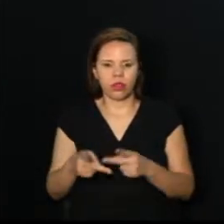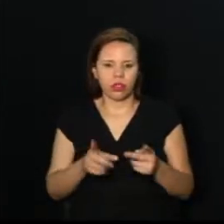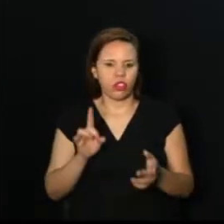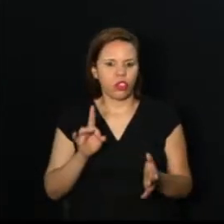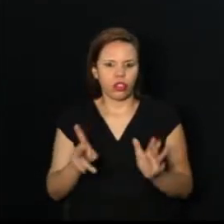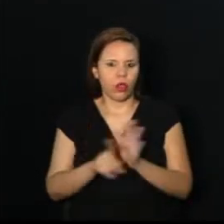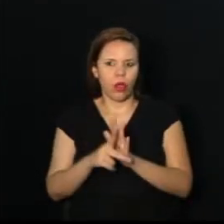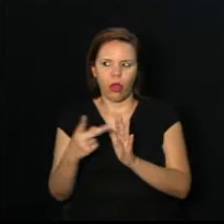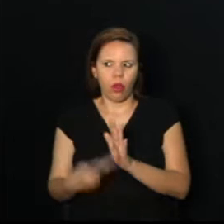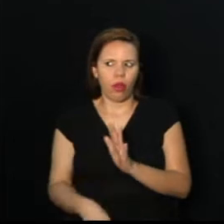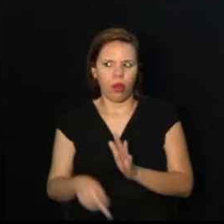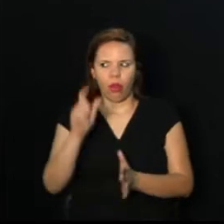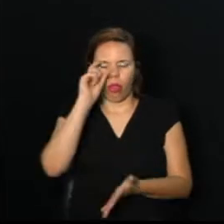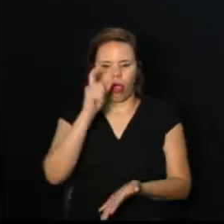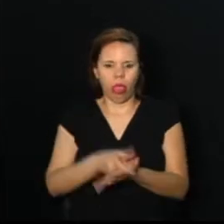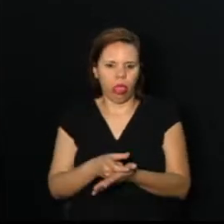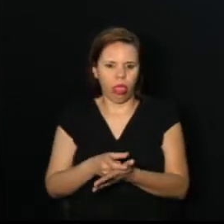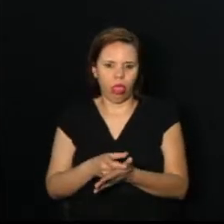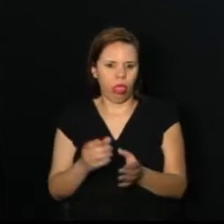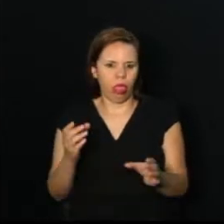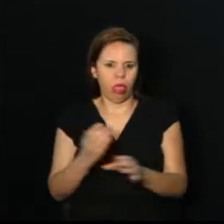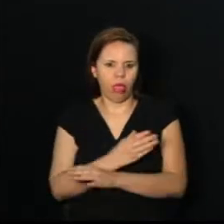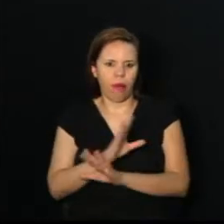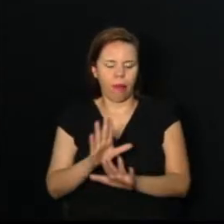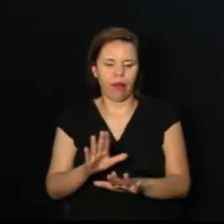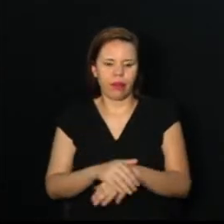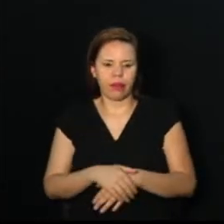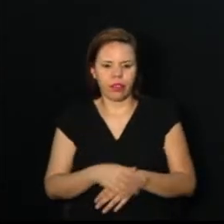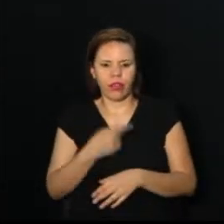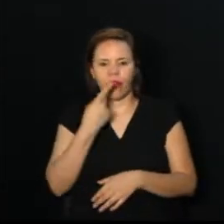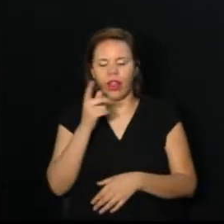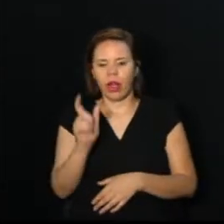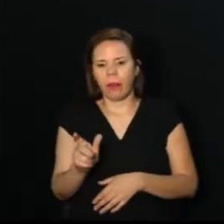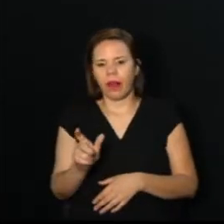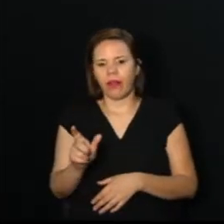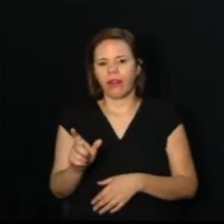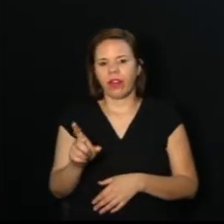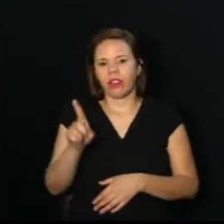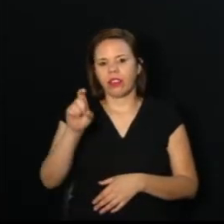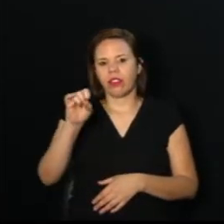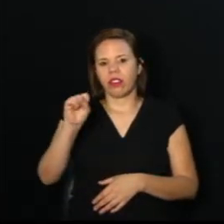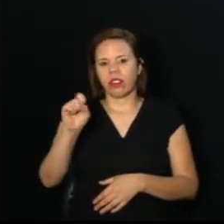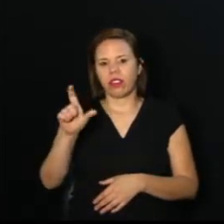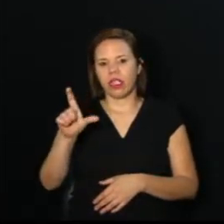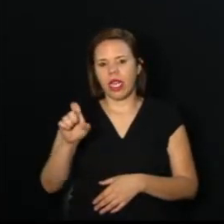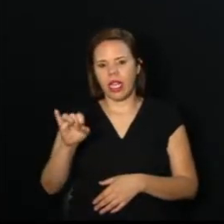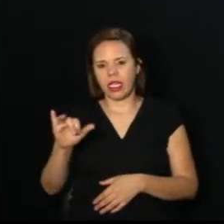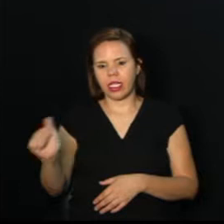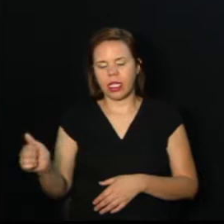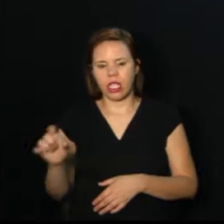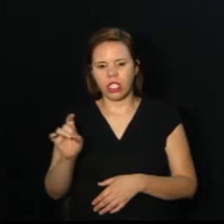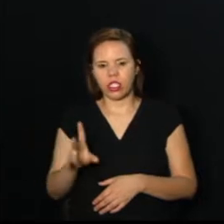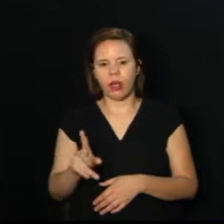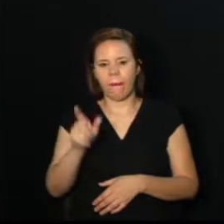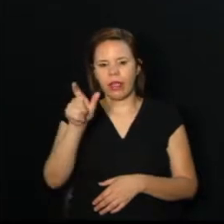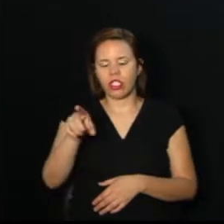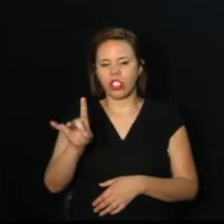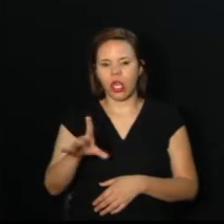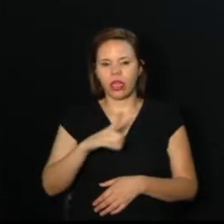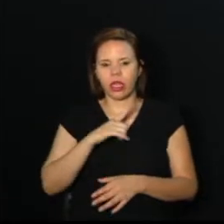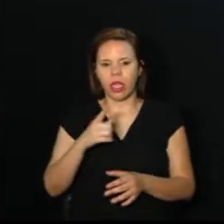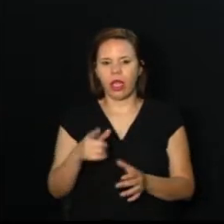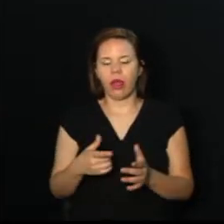Extremamente raros. Quando eu falo em dislexia pura, é aquele que só tem o problema